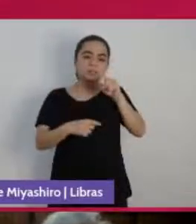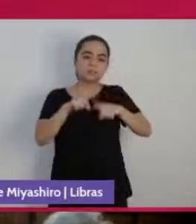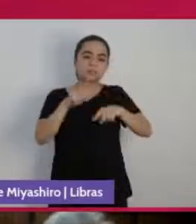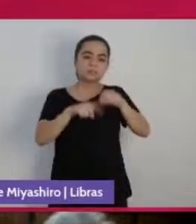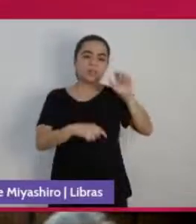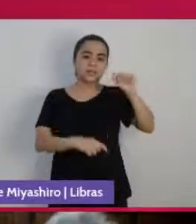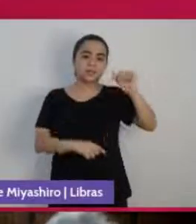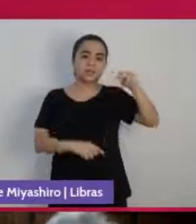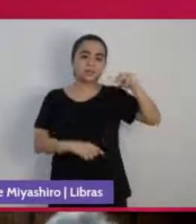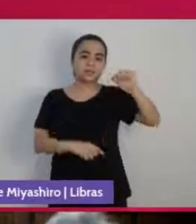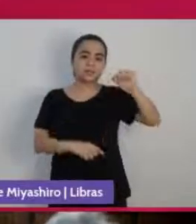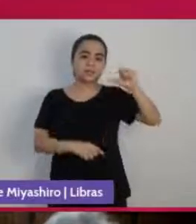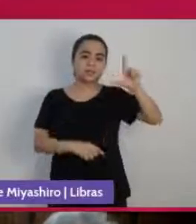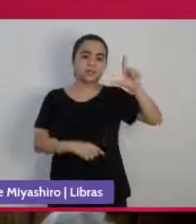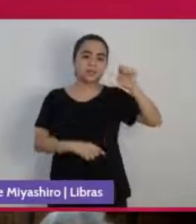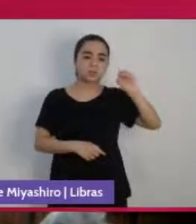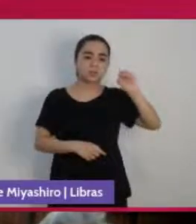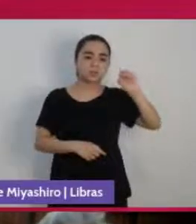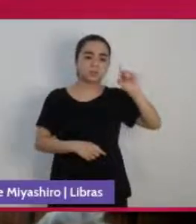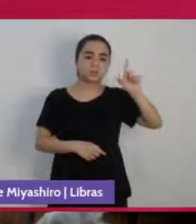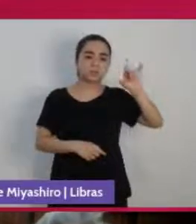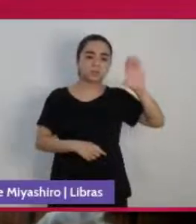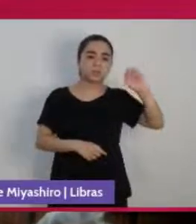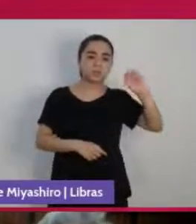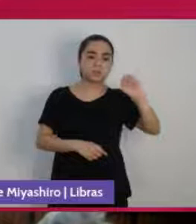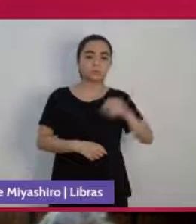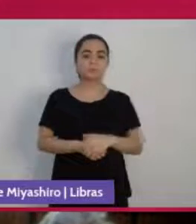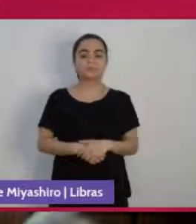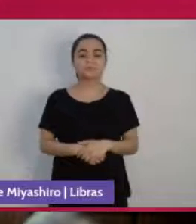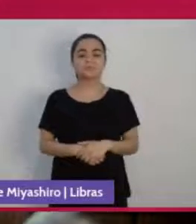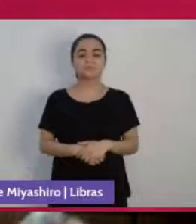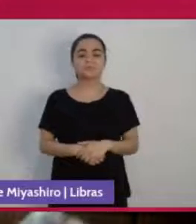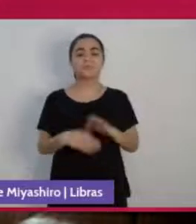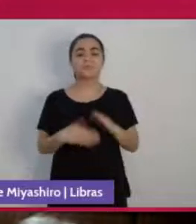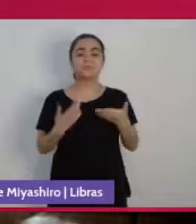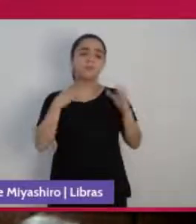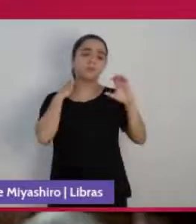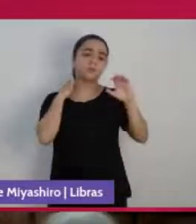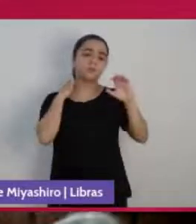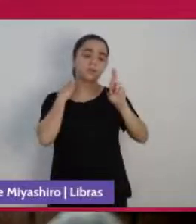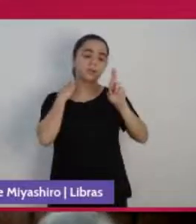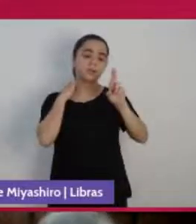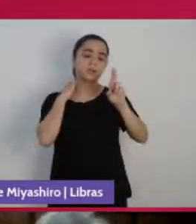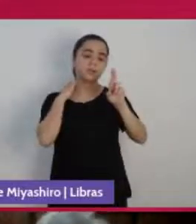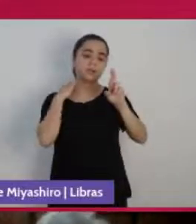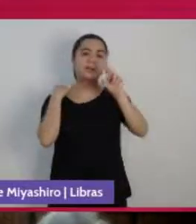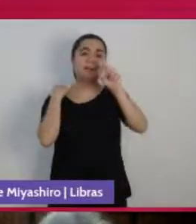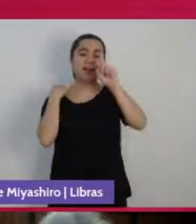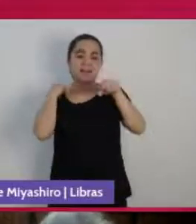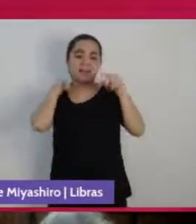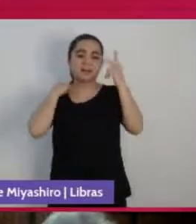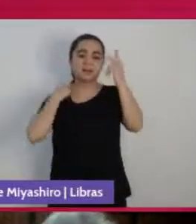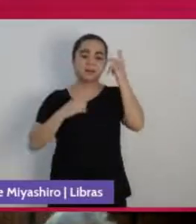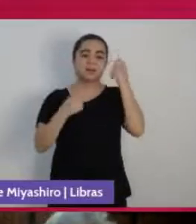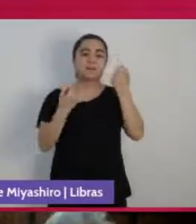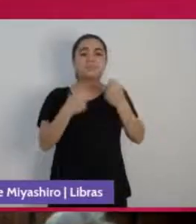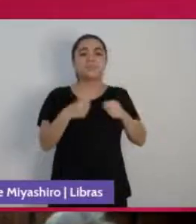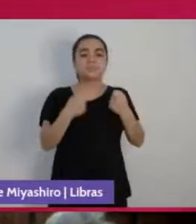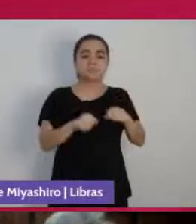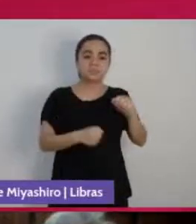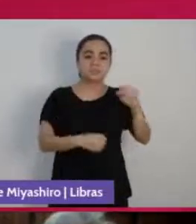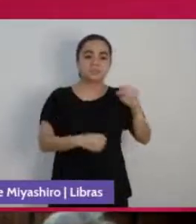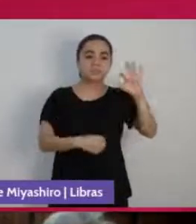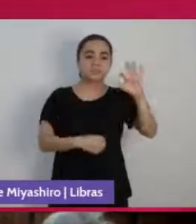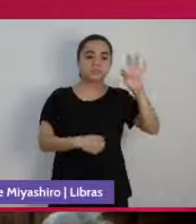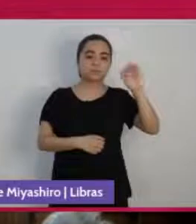for convencional. Ai, Pro, e o CR? É equipamento convencional? Tem que me preocupar com a fotocélula. Então,